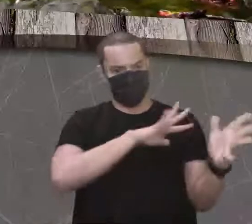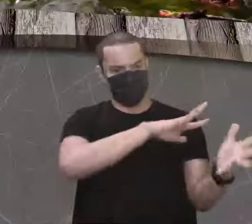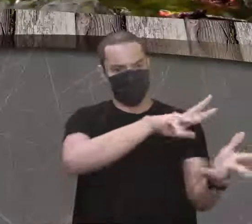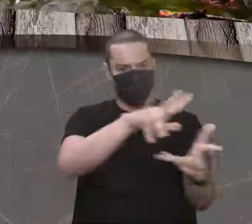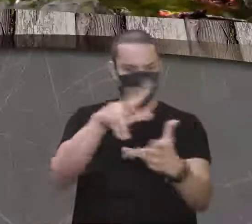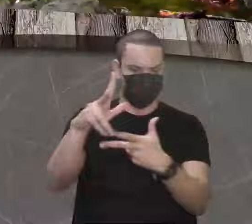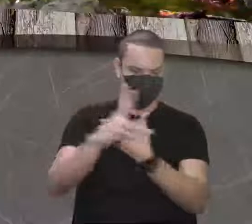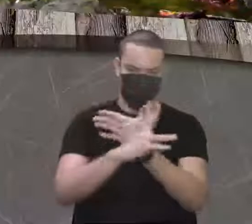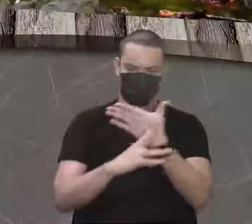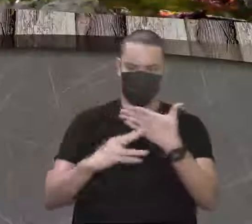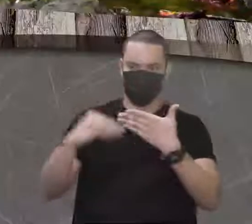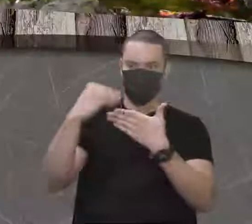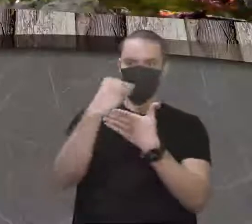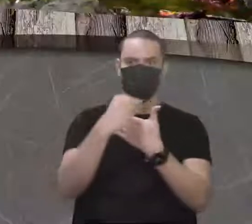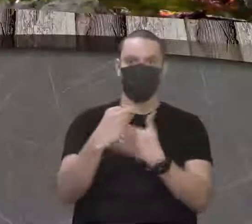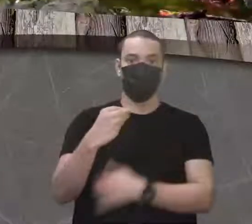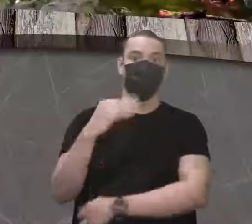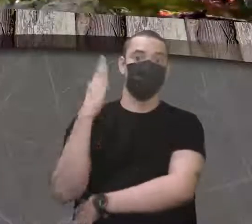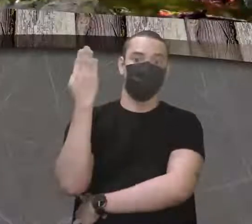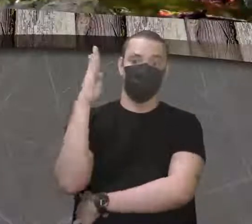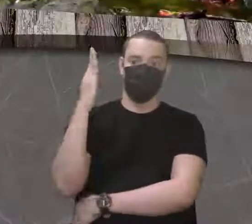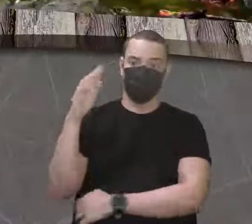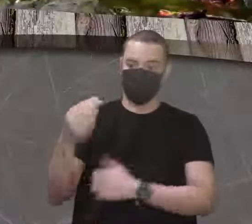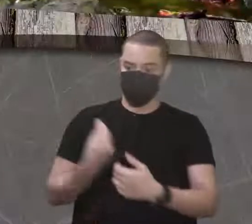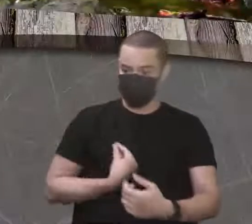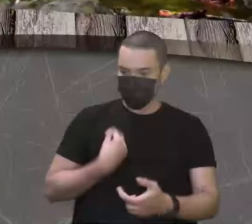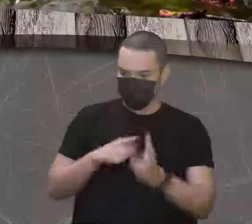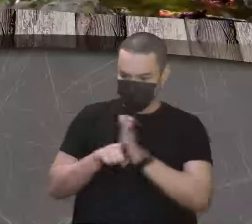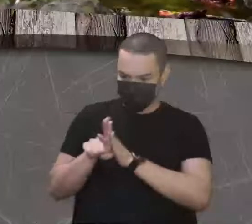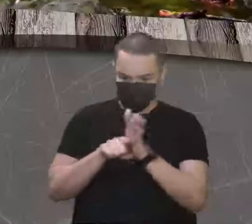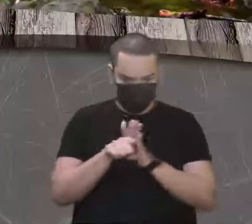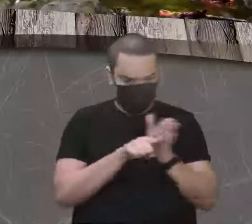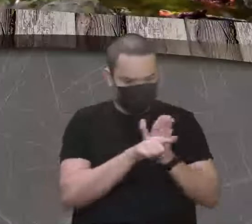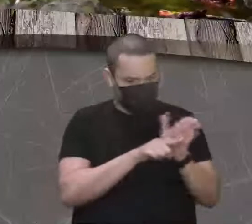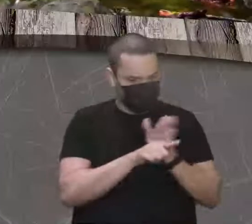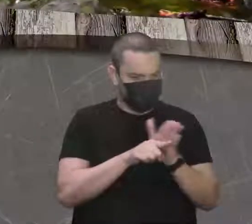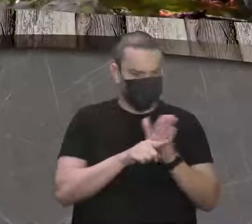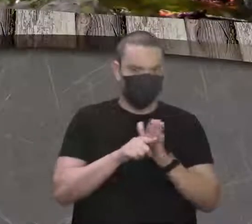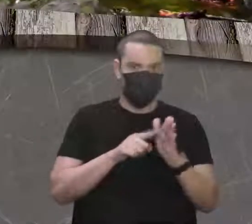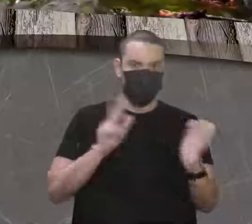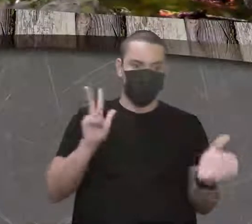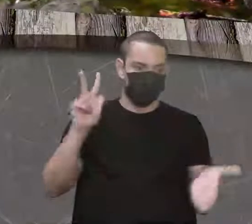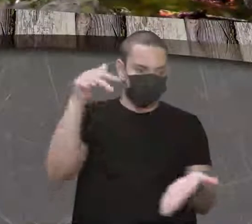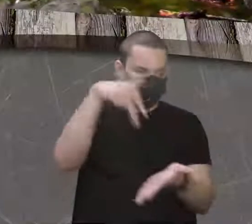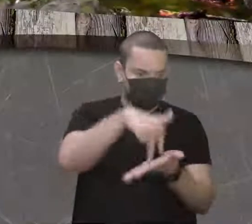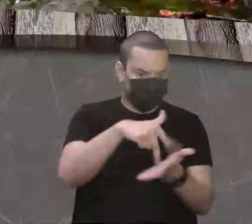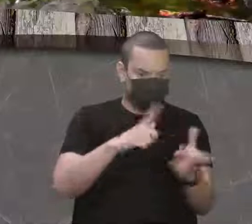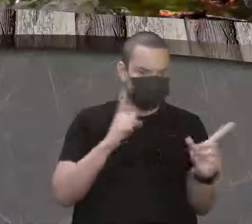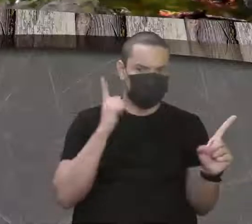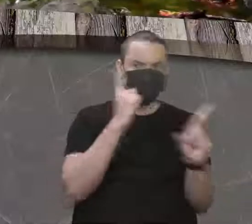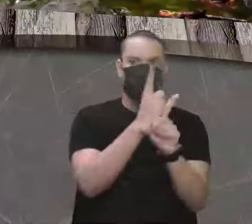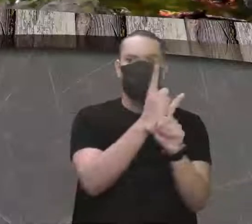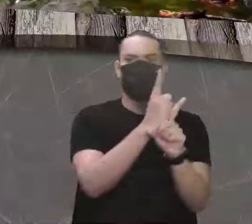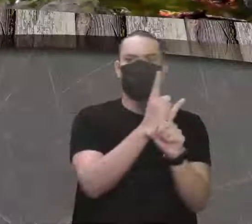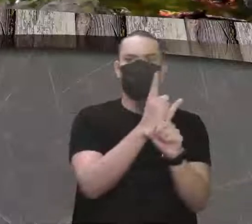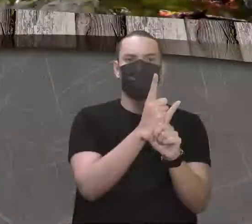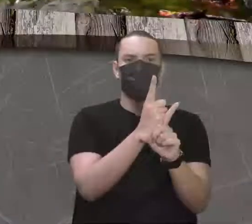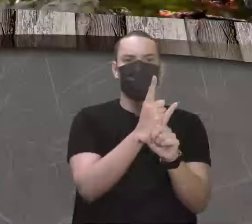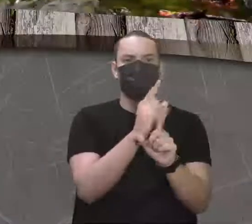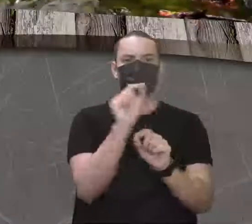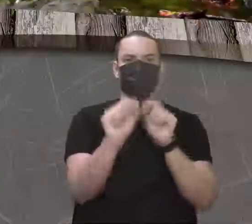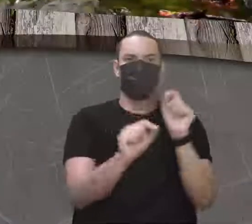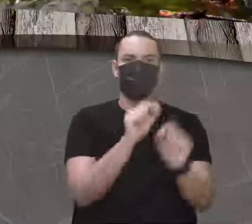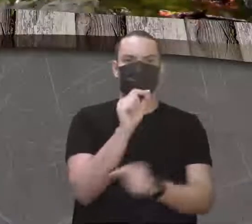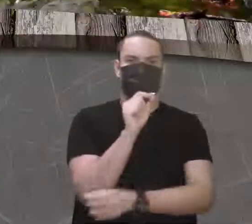a gente está ali, o biólogo está lá trabalhando em campo e encontra um determinado, vê